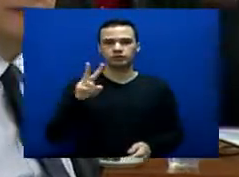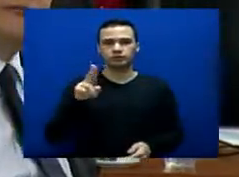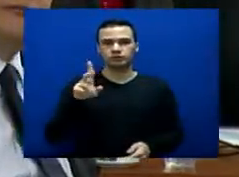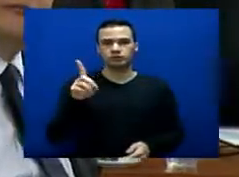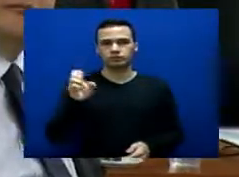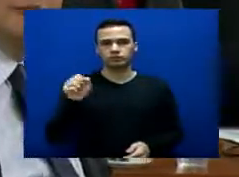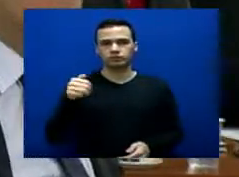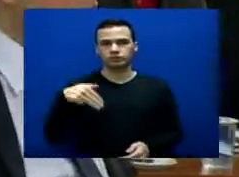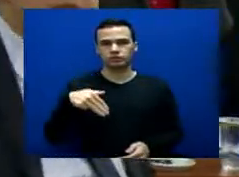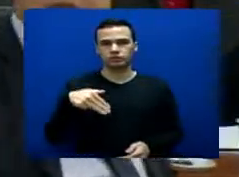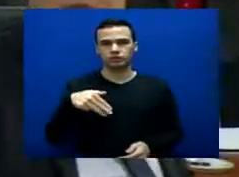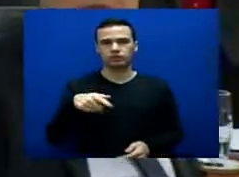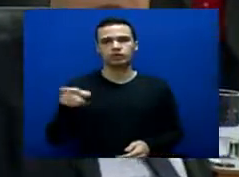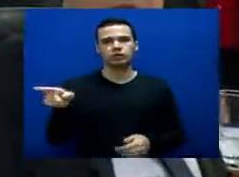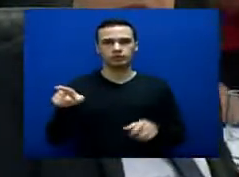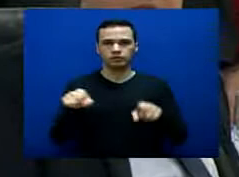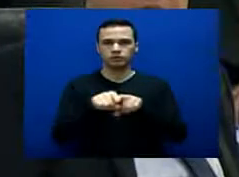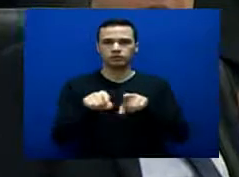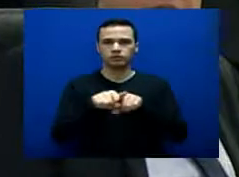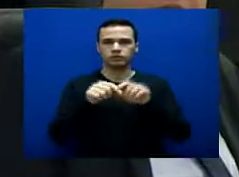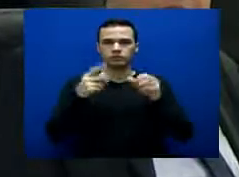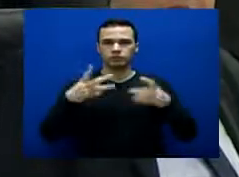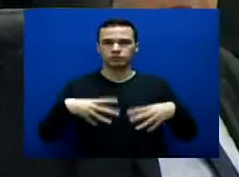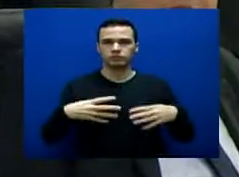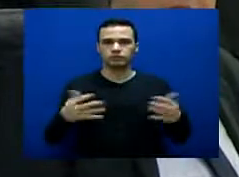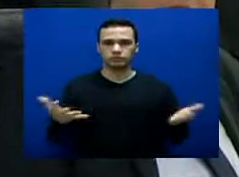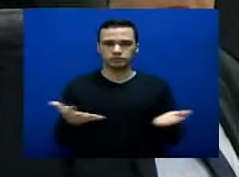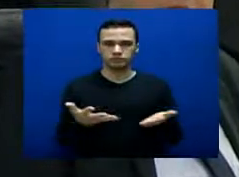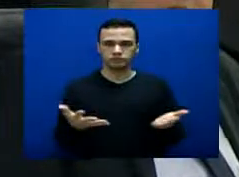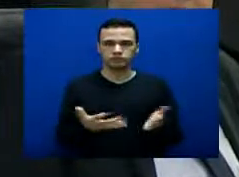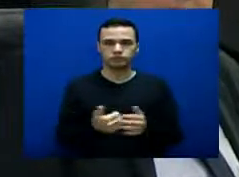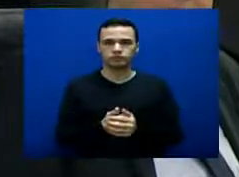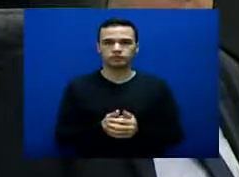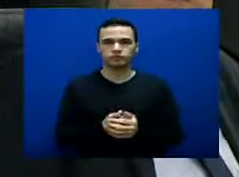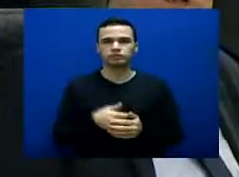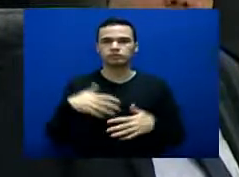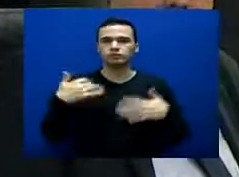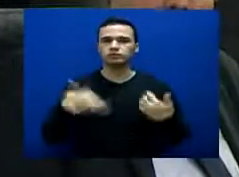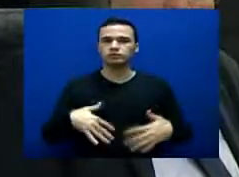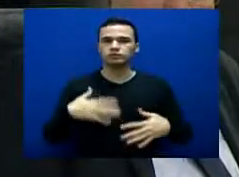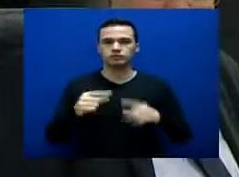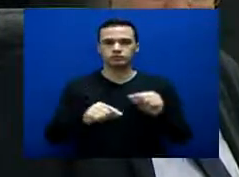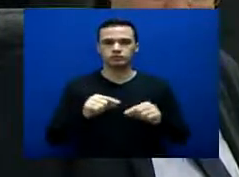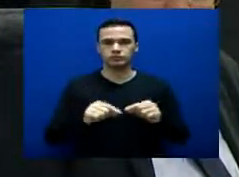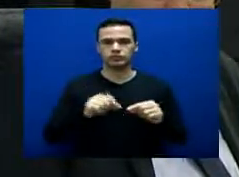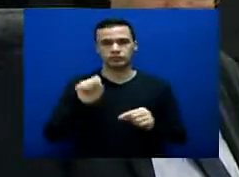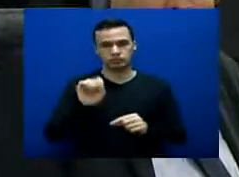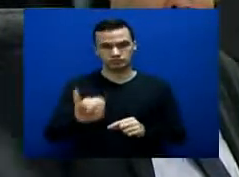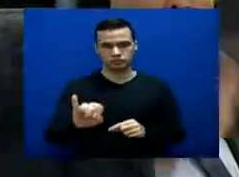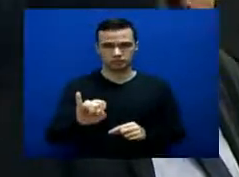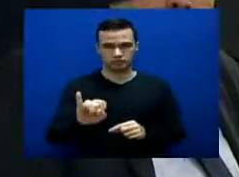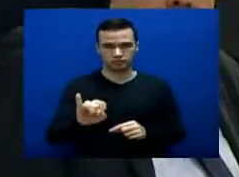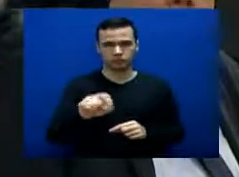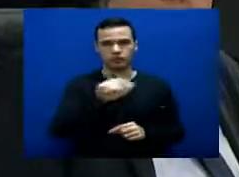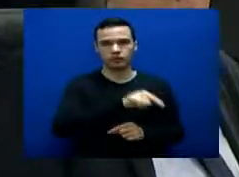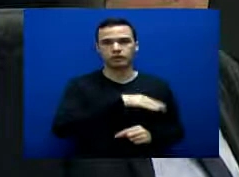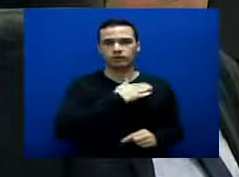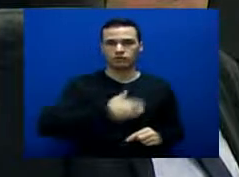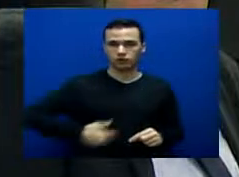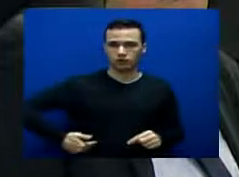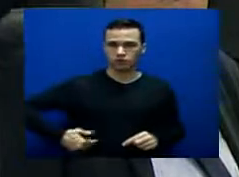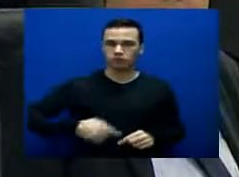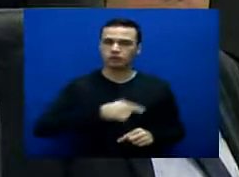eu também queria manifestar, senhor presidente. Eu queria me manifestar no sentido, senhor presidente, se o governo